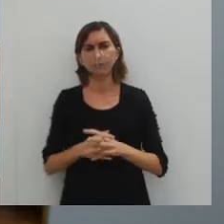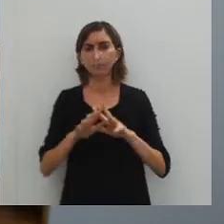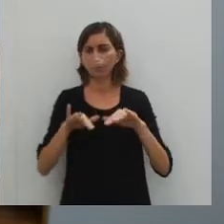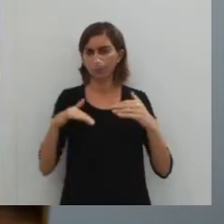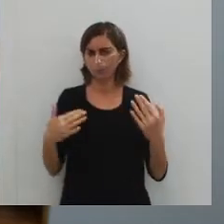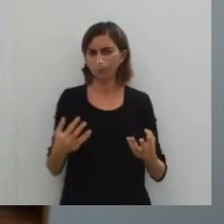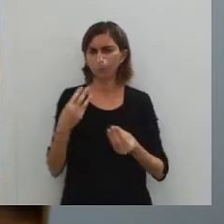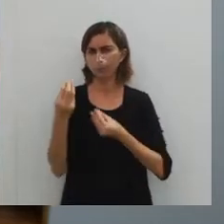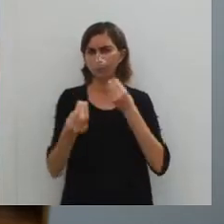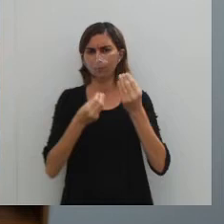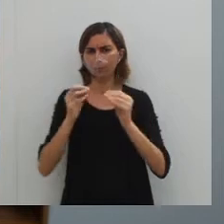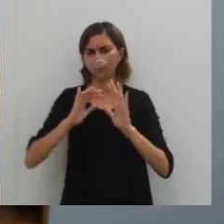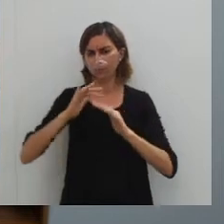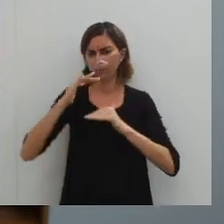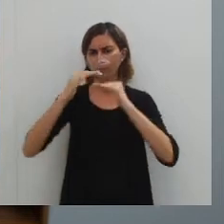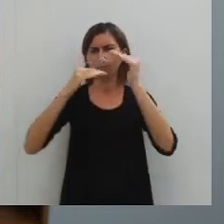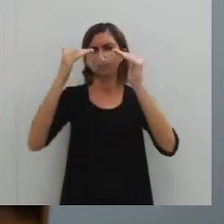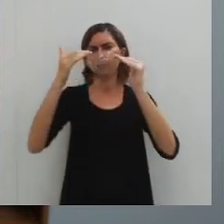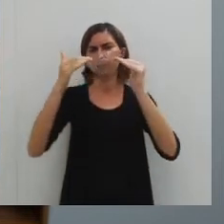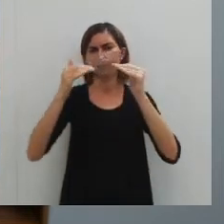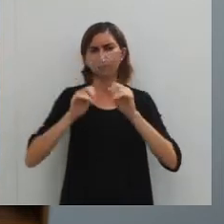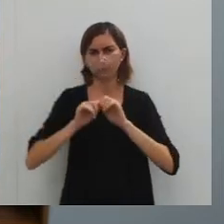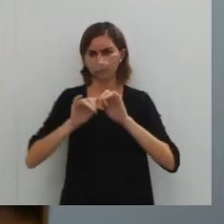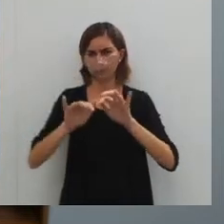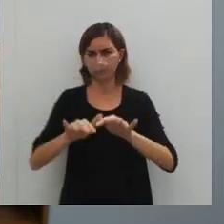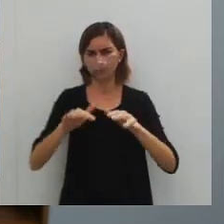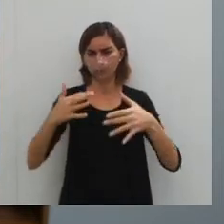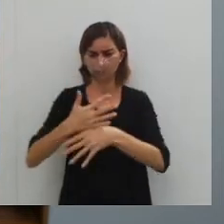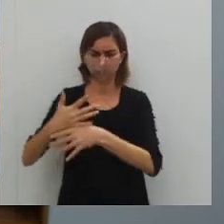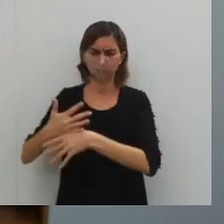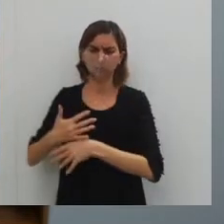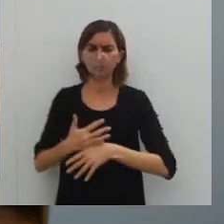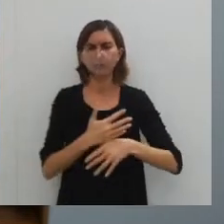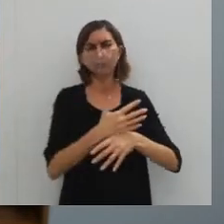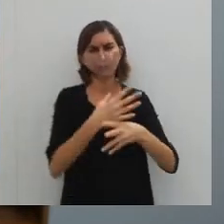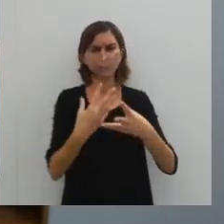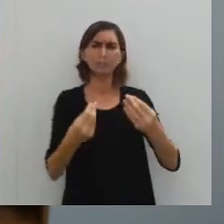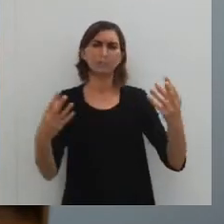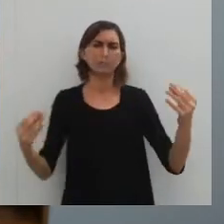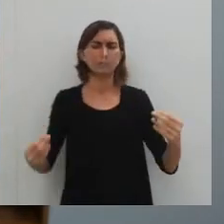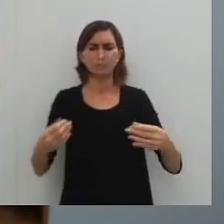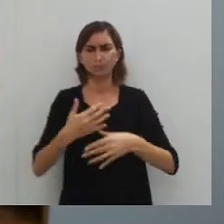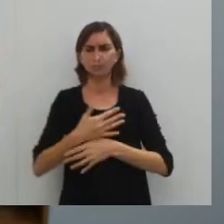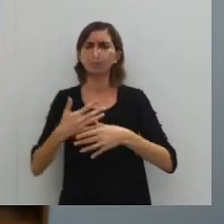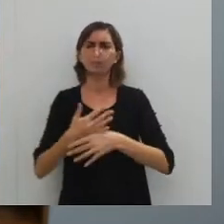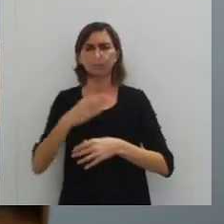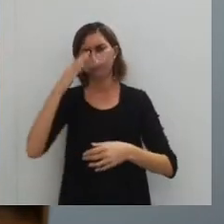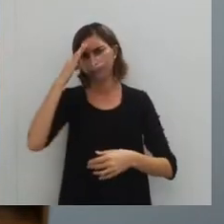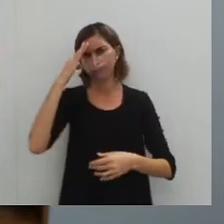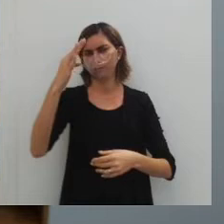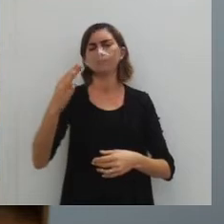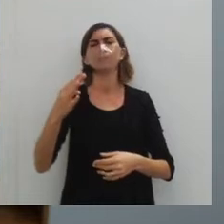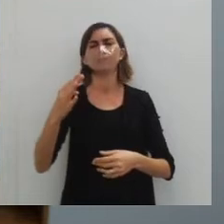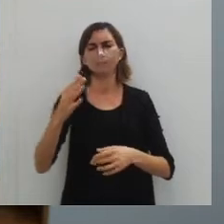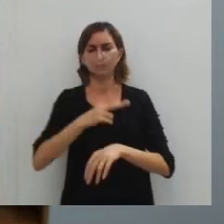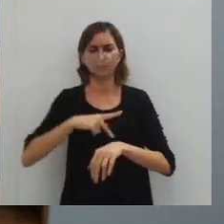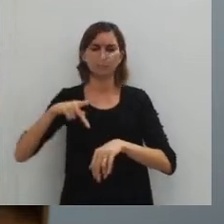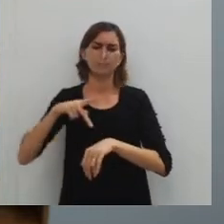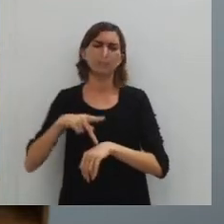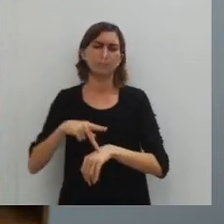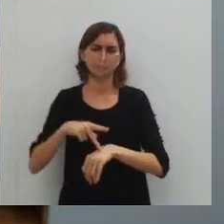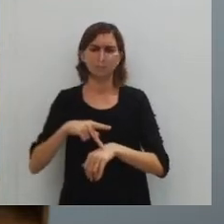Então, com o crescimento demasiado das cidades, muitas das cidades, principalmente nos